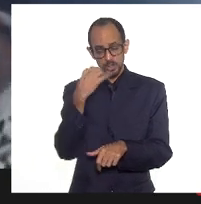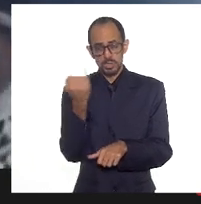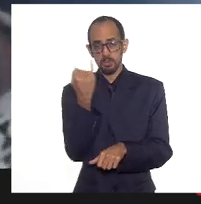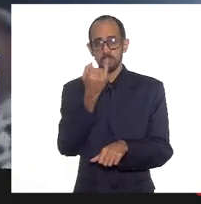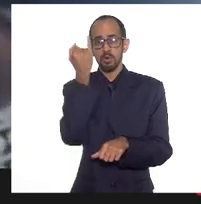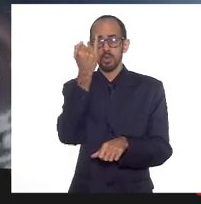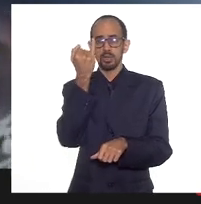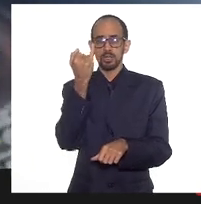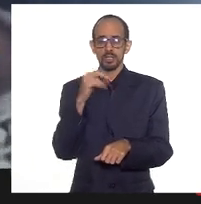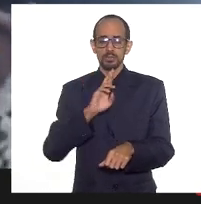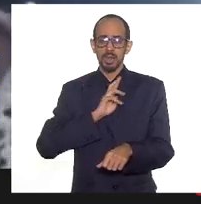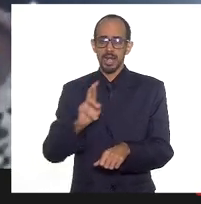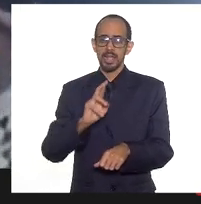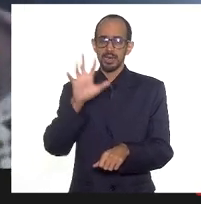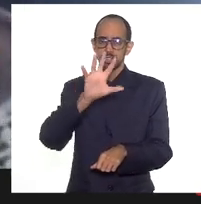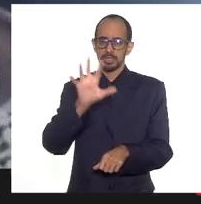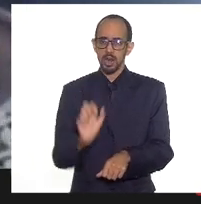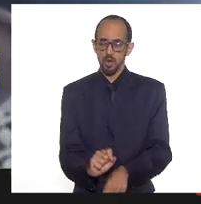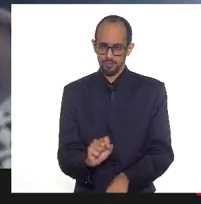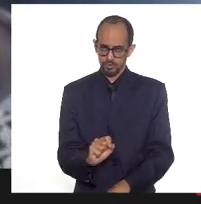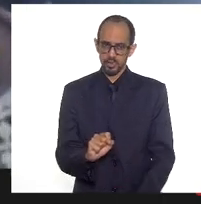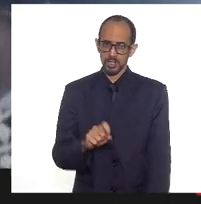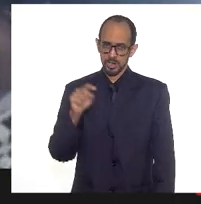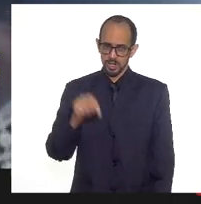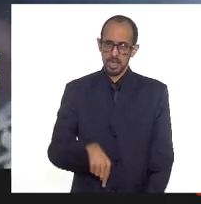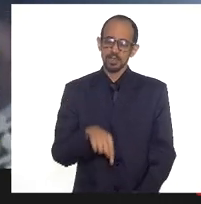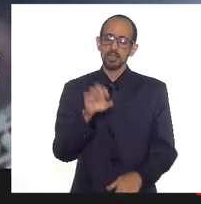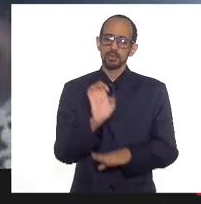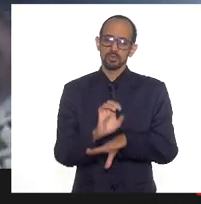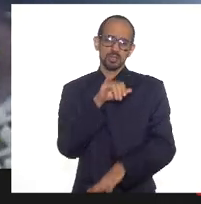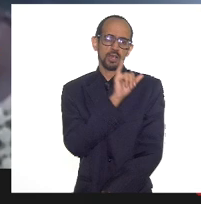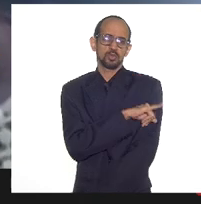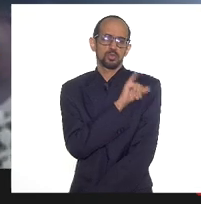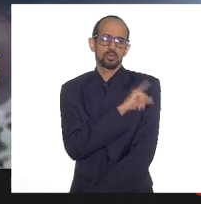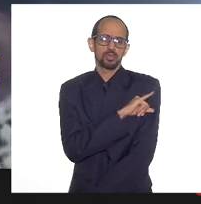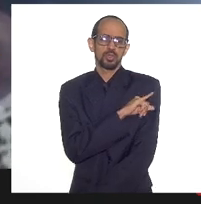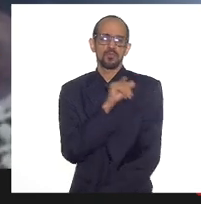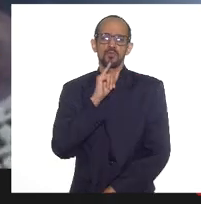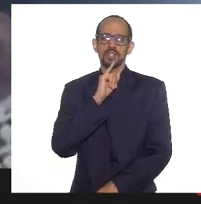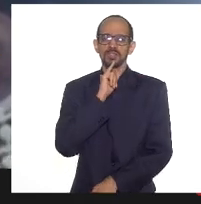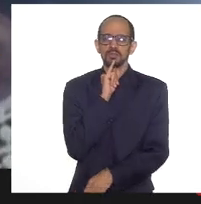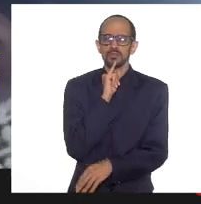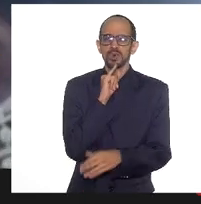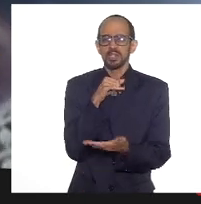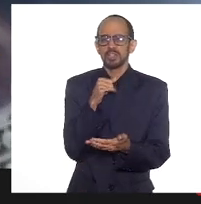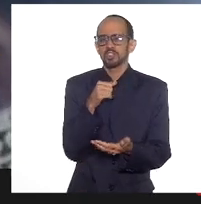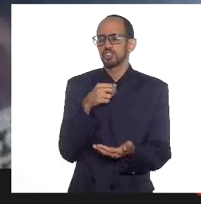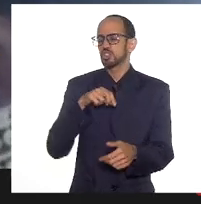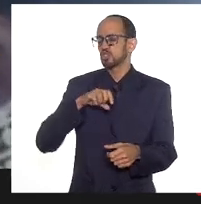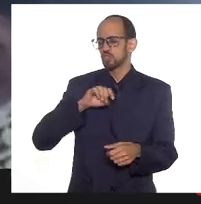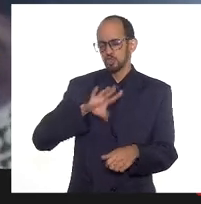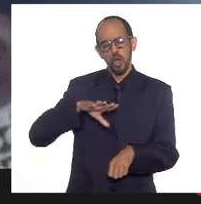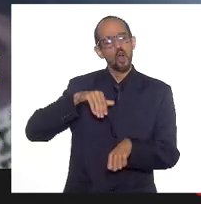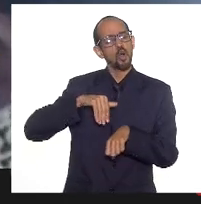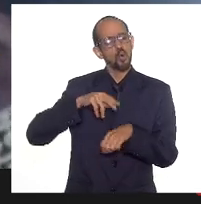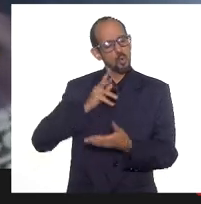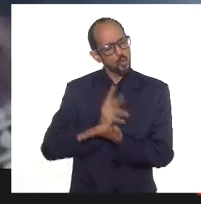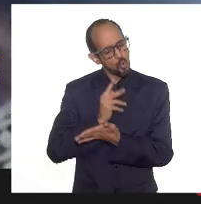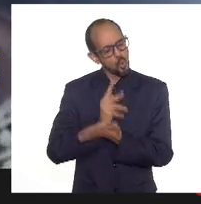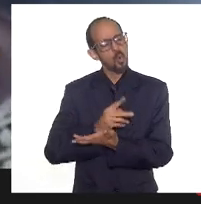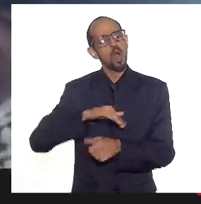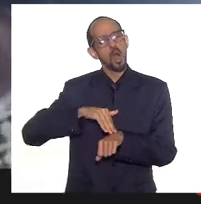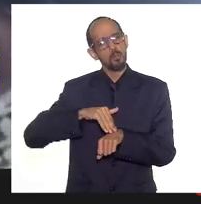matriz africana no estado do Rio de Janeiro, né? Infelizmente, desde então, os casos só aumentaram em quantidade